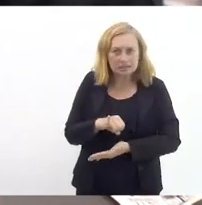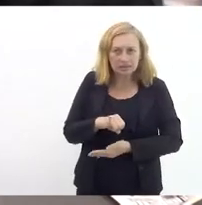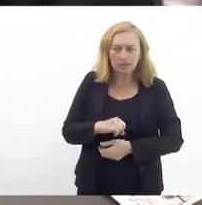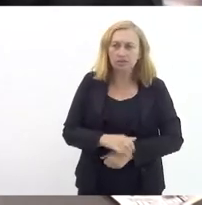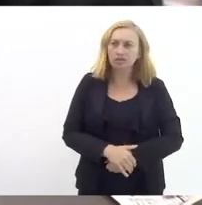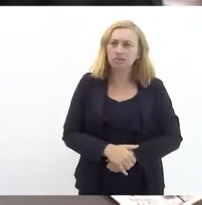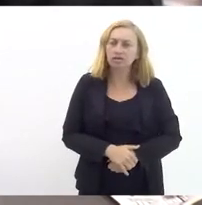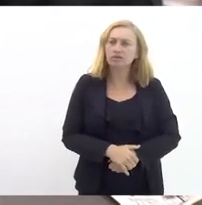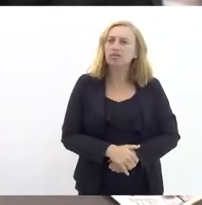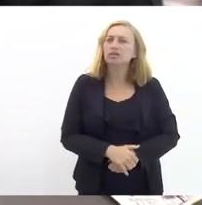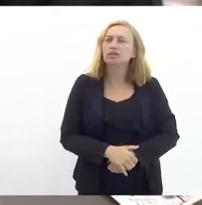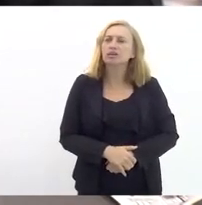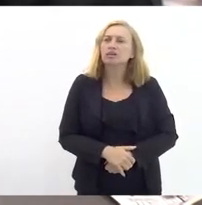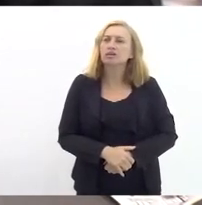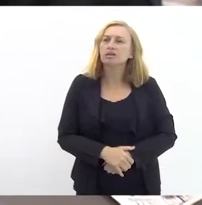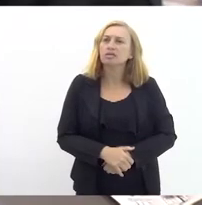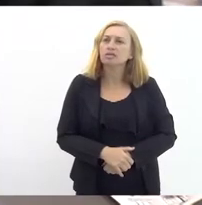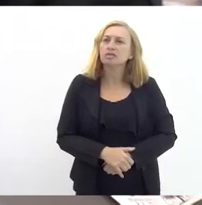eventualmente, ocorrer